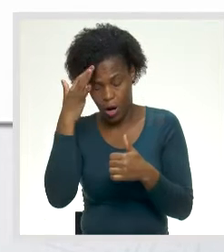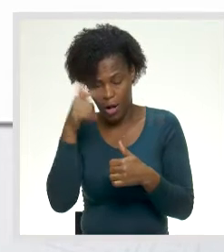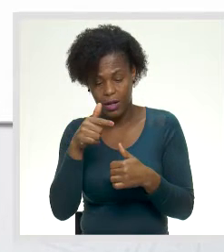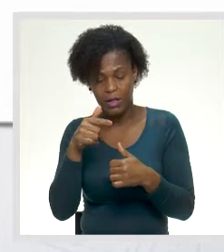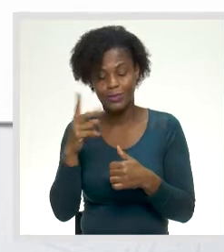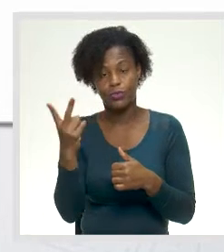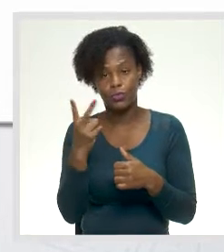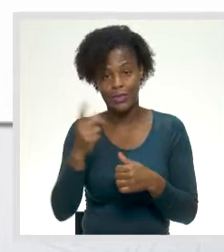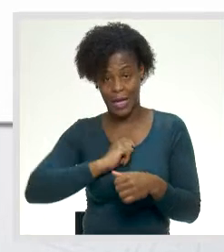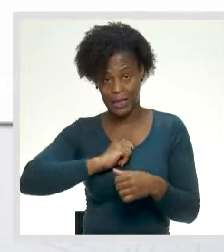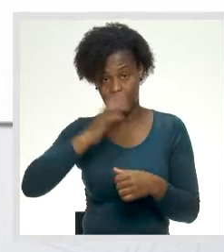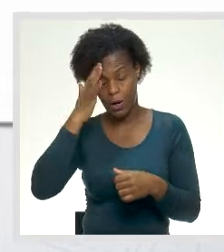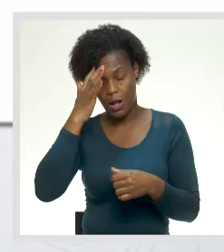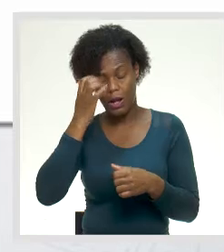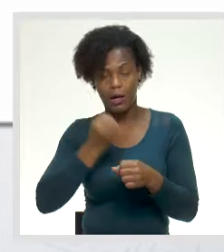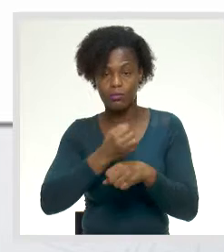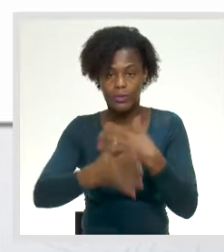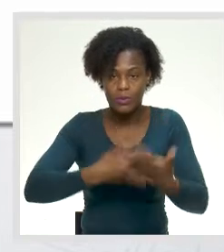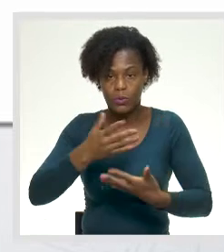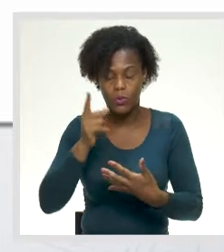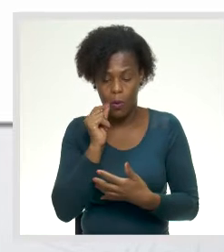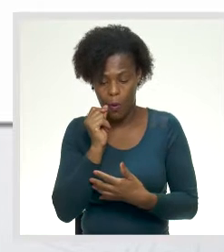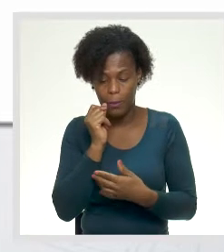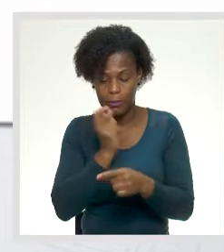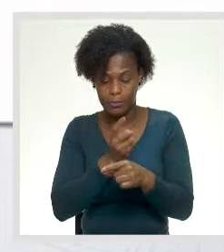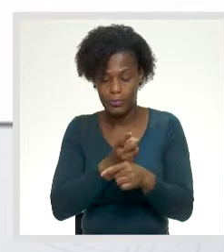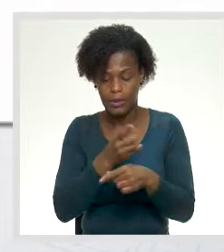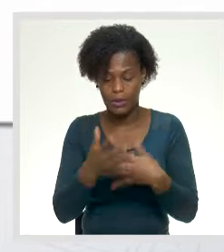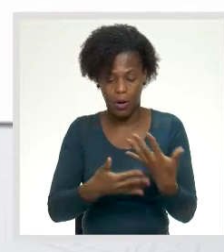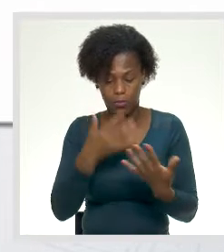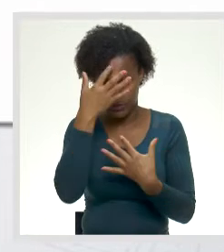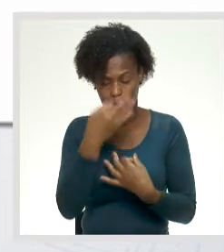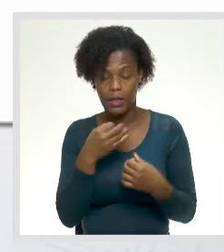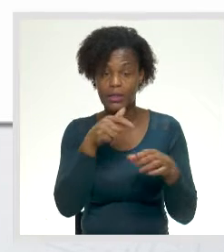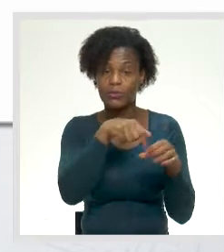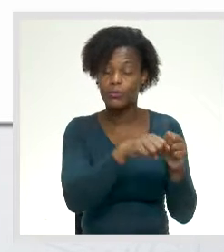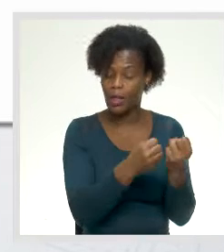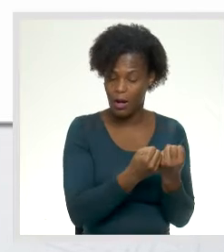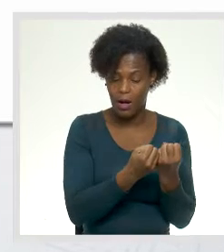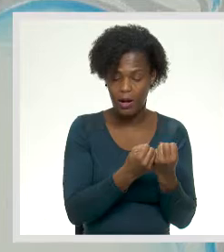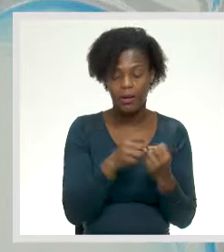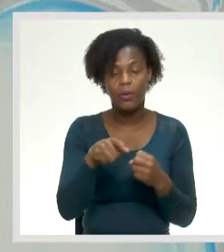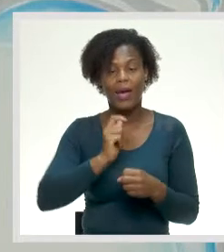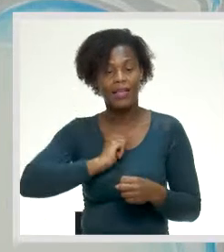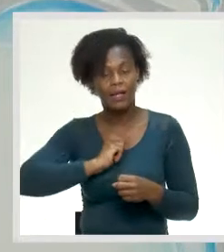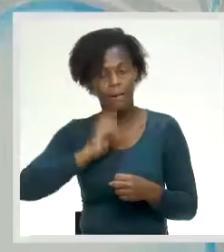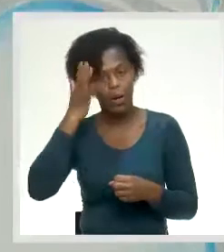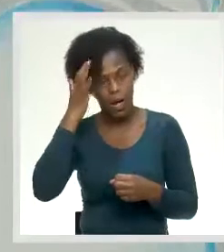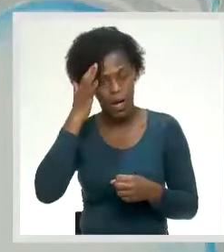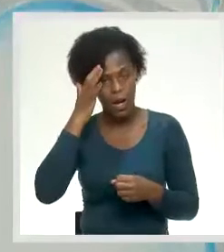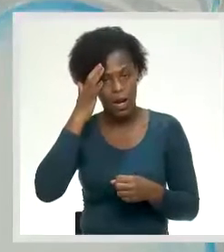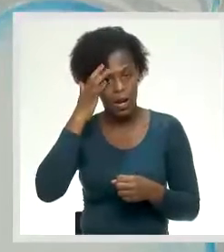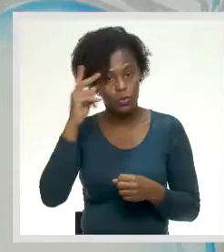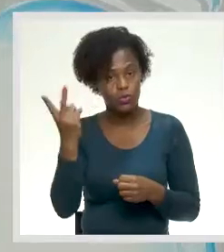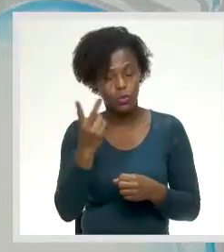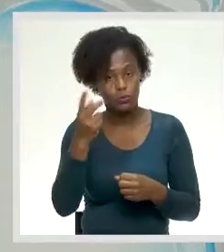estudo, que são as ações humanas. Tanto a ética como a moral têm como missão